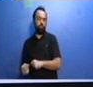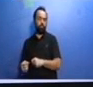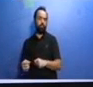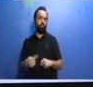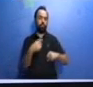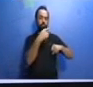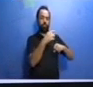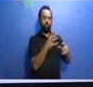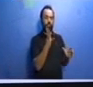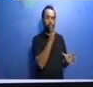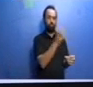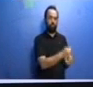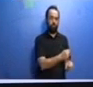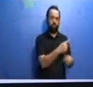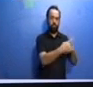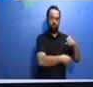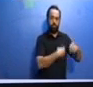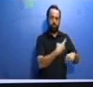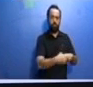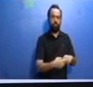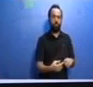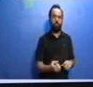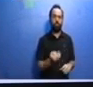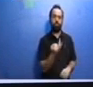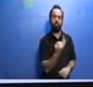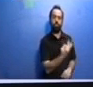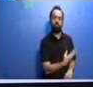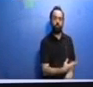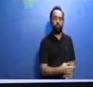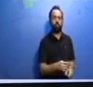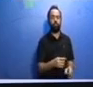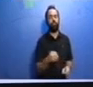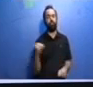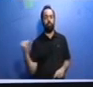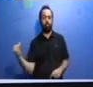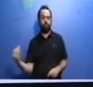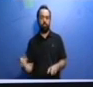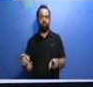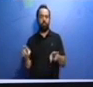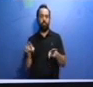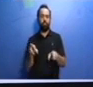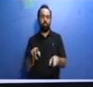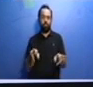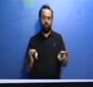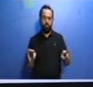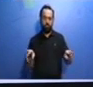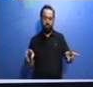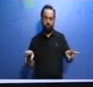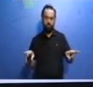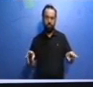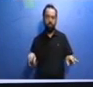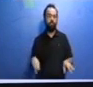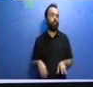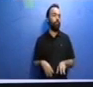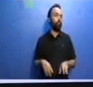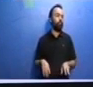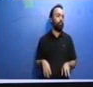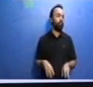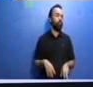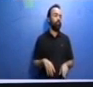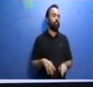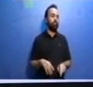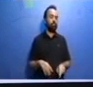de átomos que nós temos no início da reação tem que ser a mesma no final da reação, mesmo que sejam